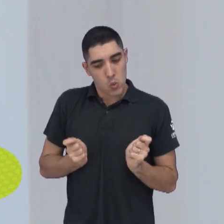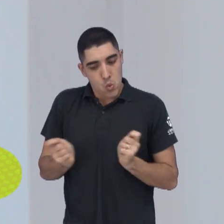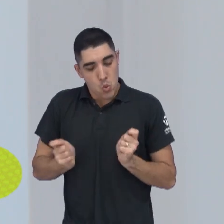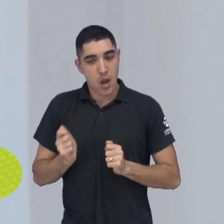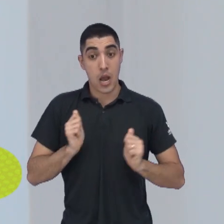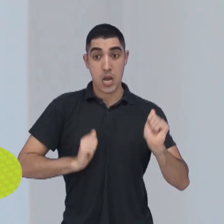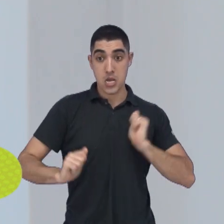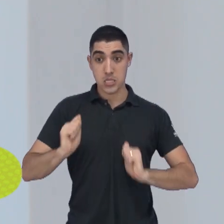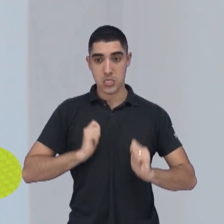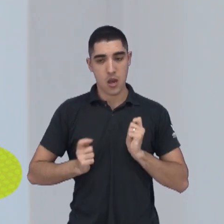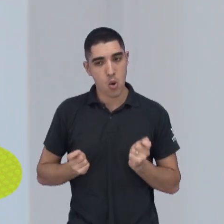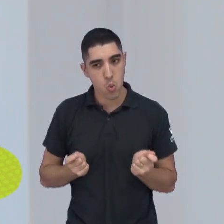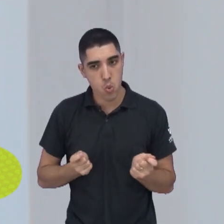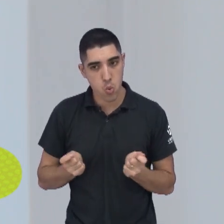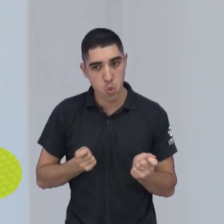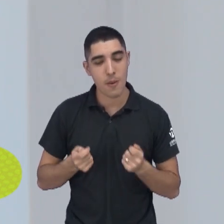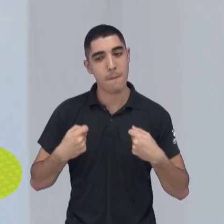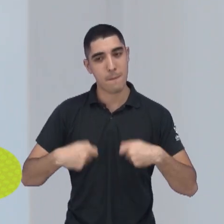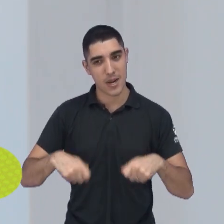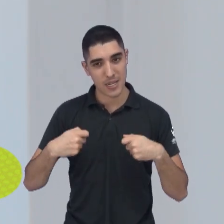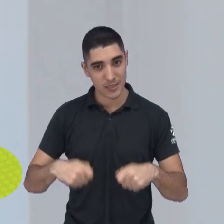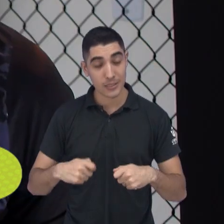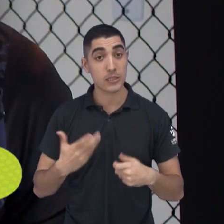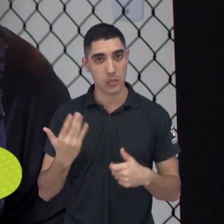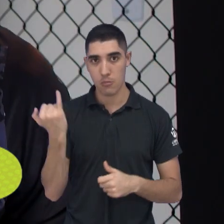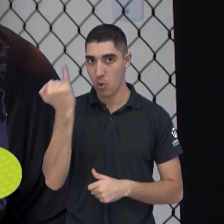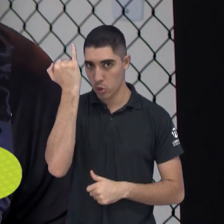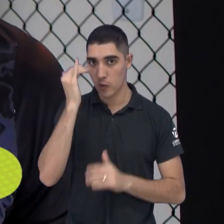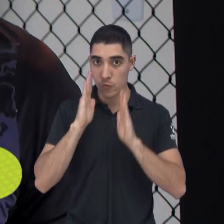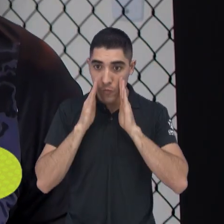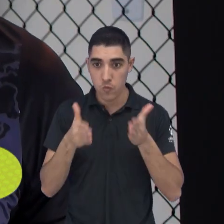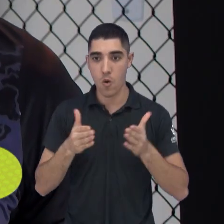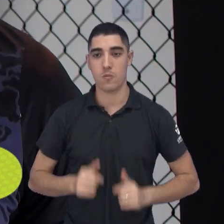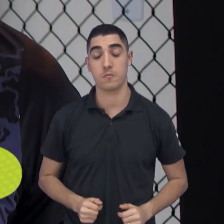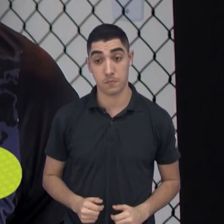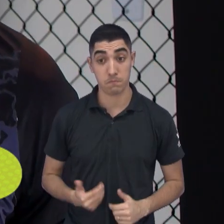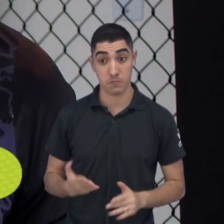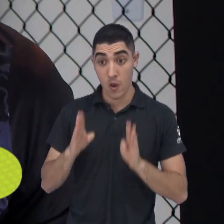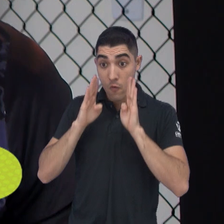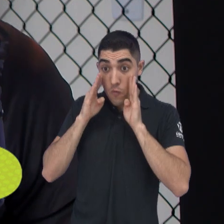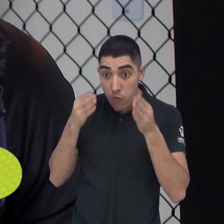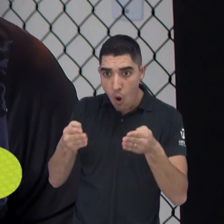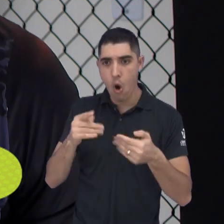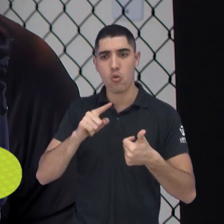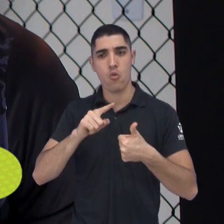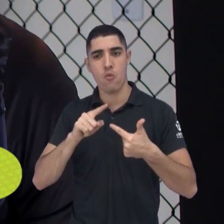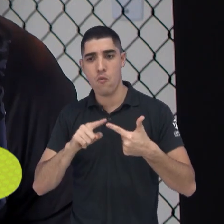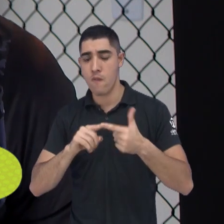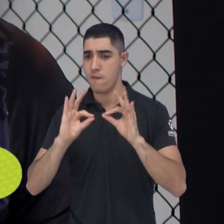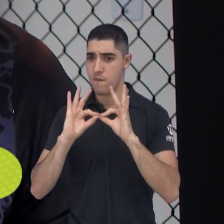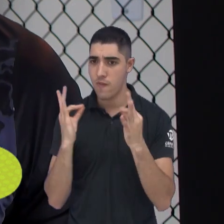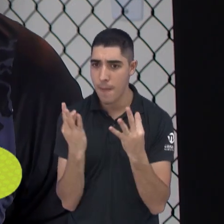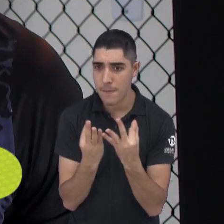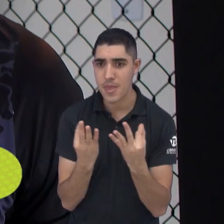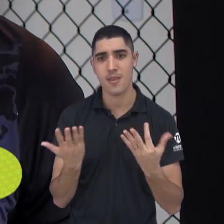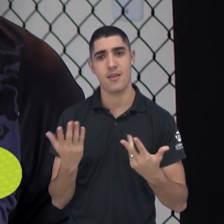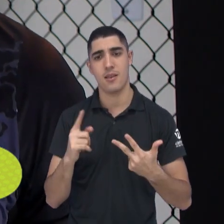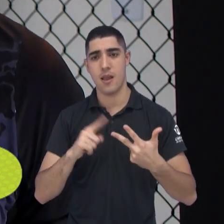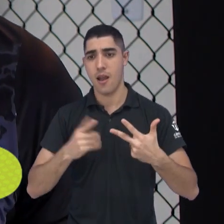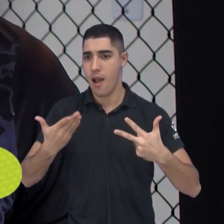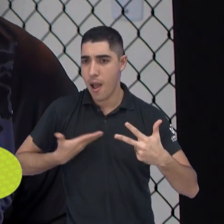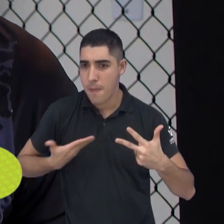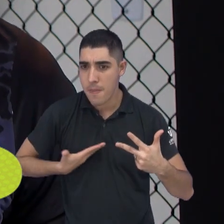ansiedade. Então, ter mentalidade forte é muito importante no esporte. Mentalidade, base familiar, né, é tudo muito importante. Os